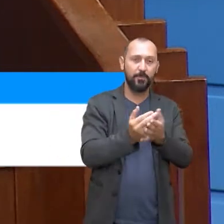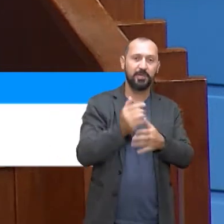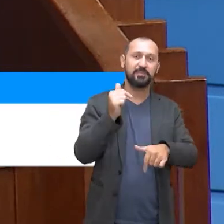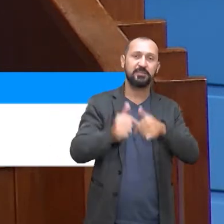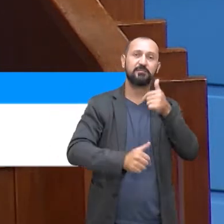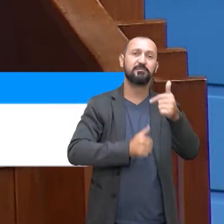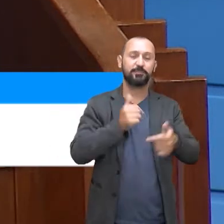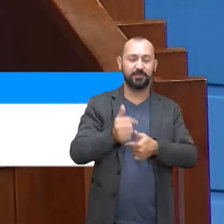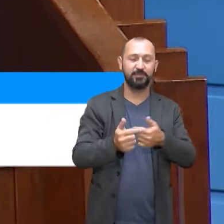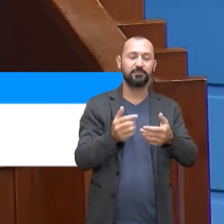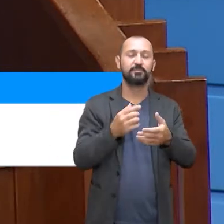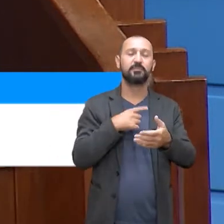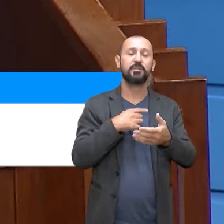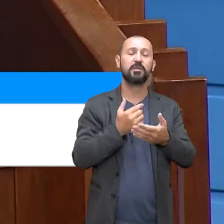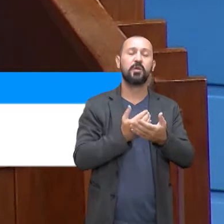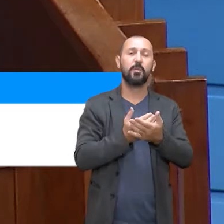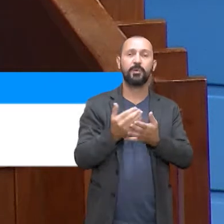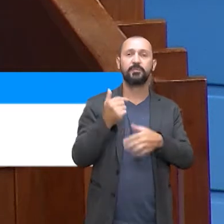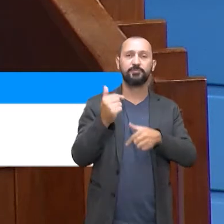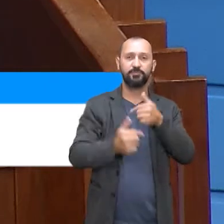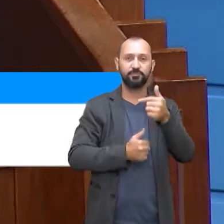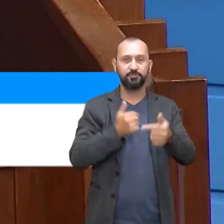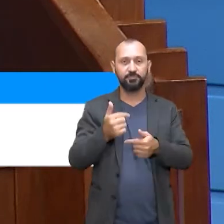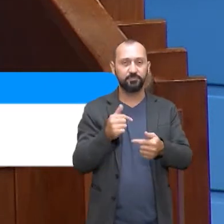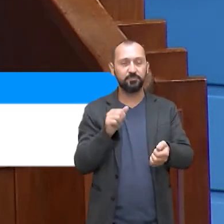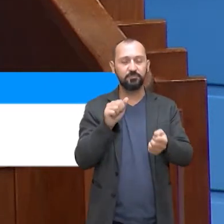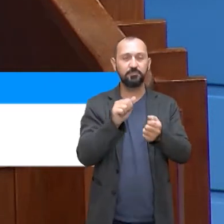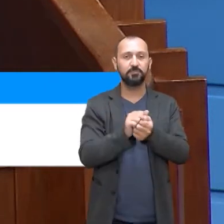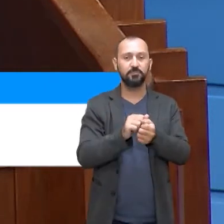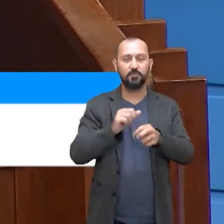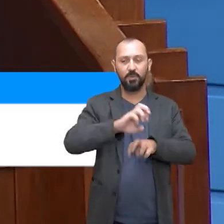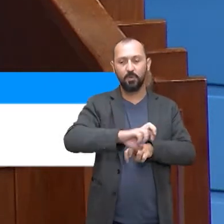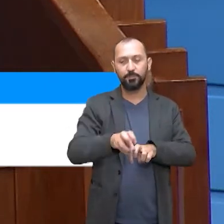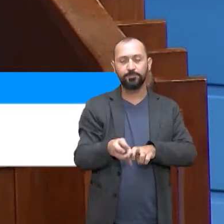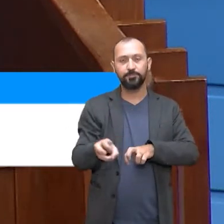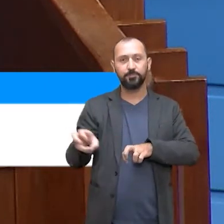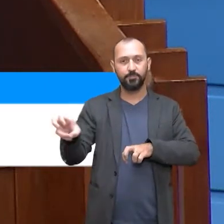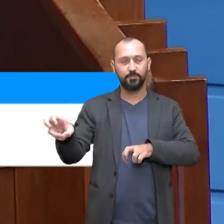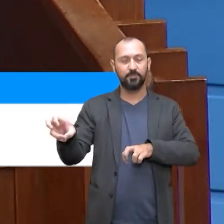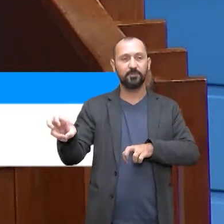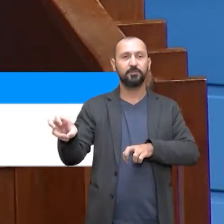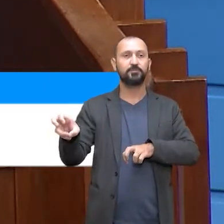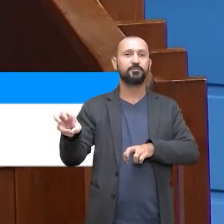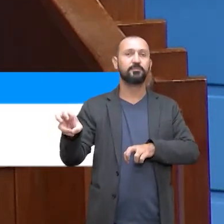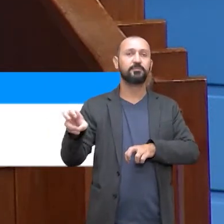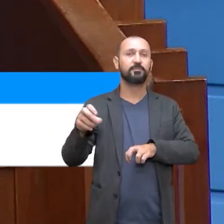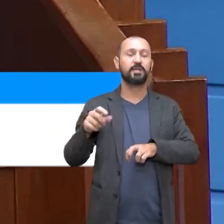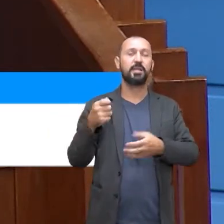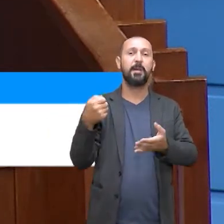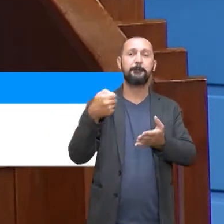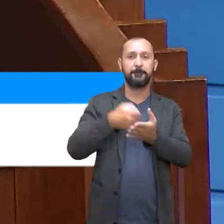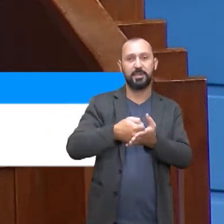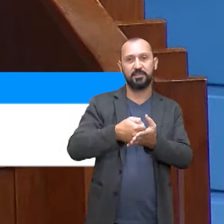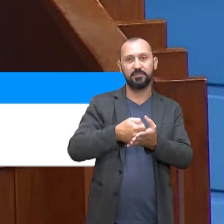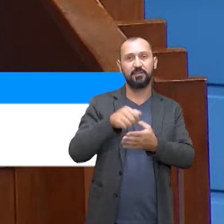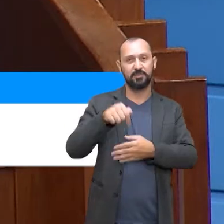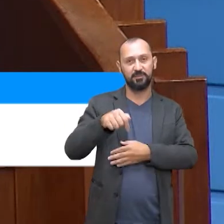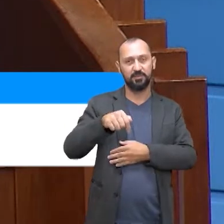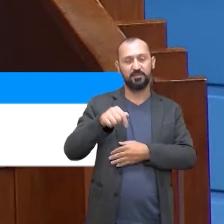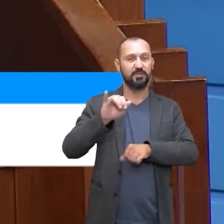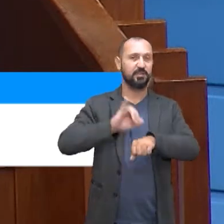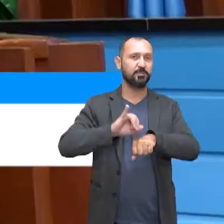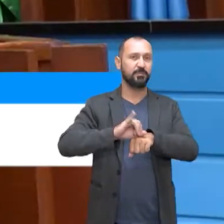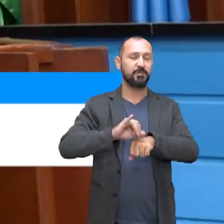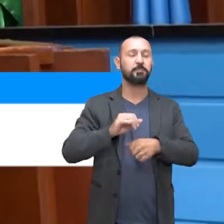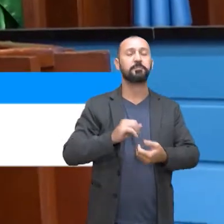e volte a trabalhar com o estacionamento rotativo pago aqui na